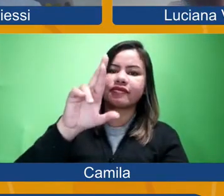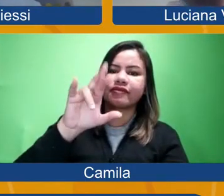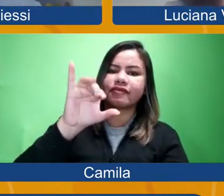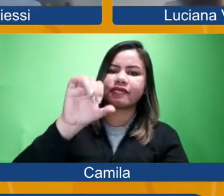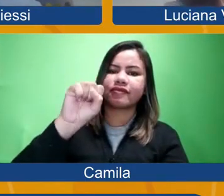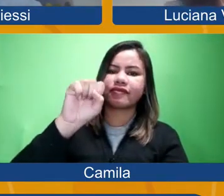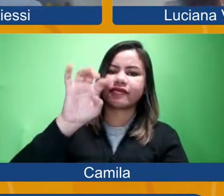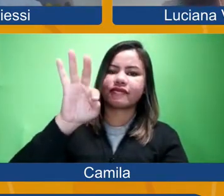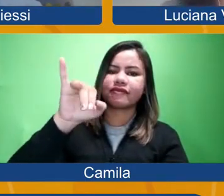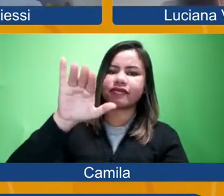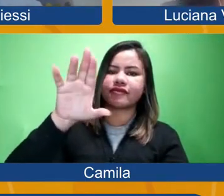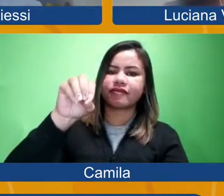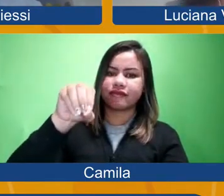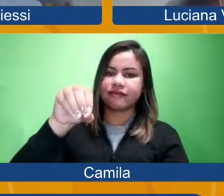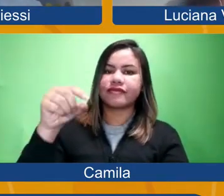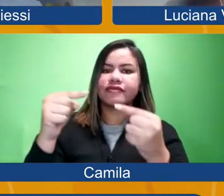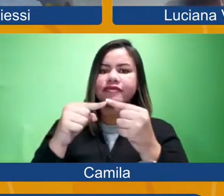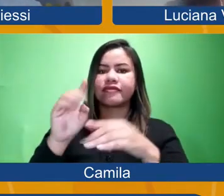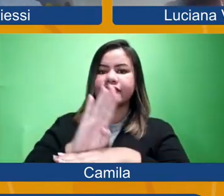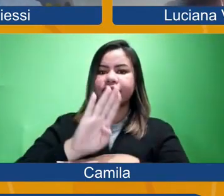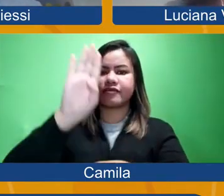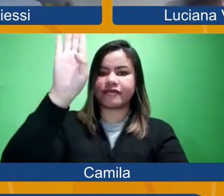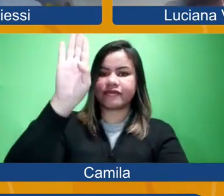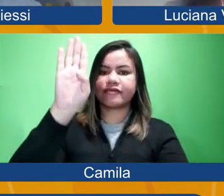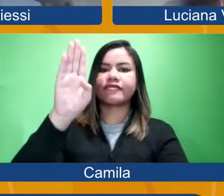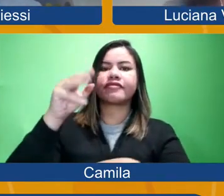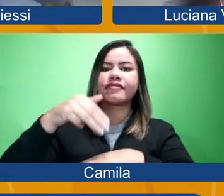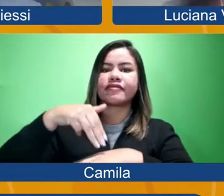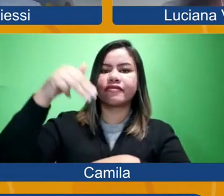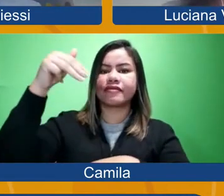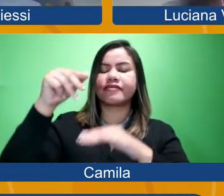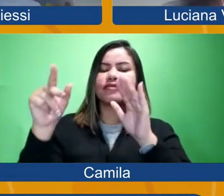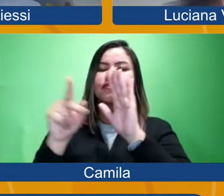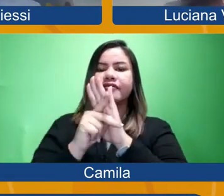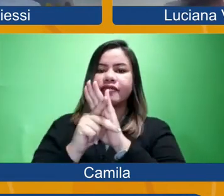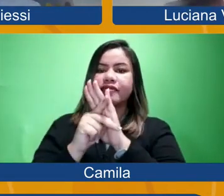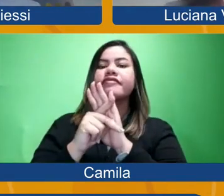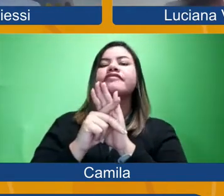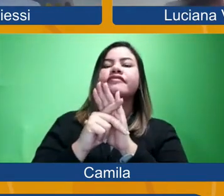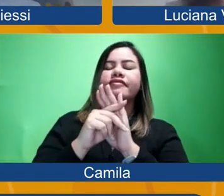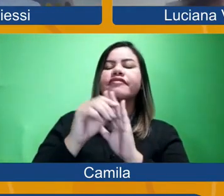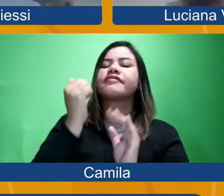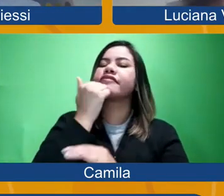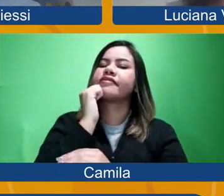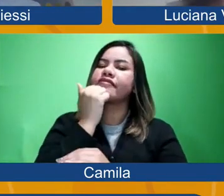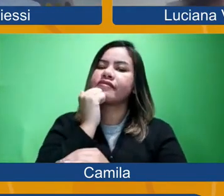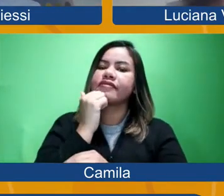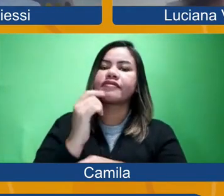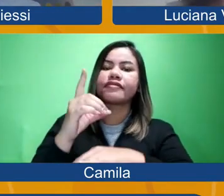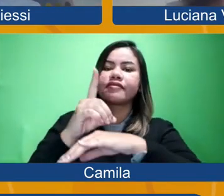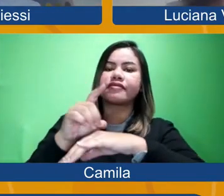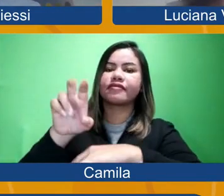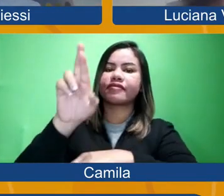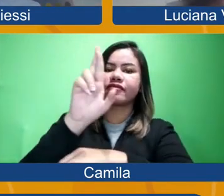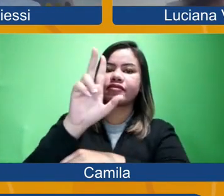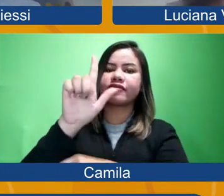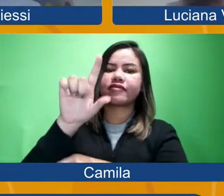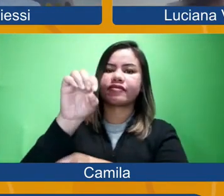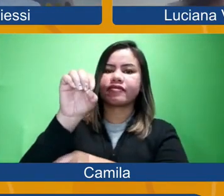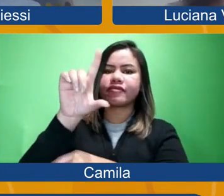Instituto de Geociências da Universidade de São Paulo, doutor pela Faculdade de Geociências da Universidade de Bremen,